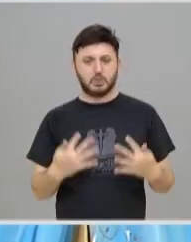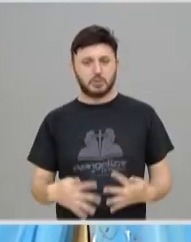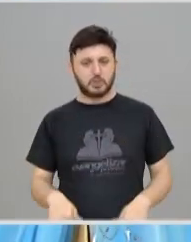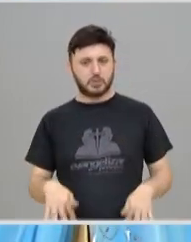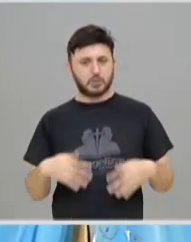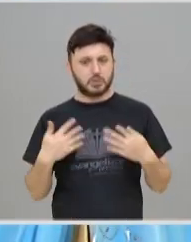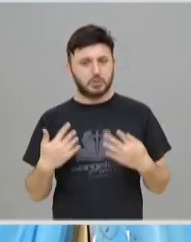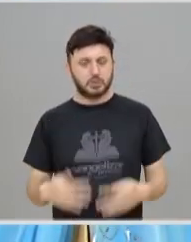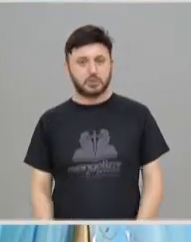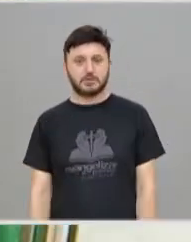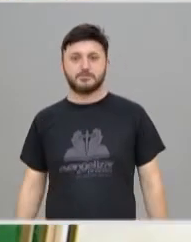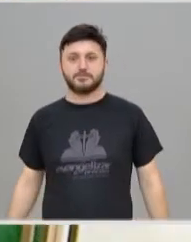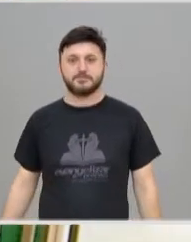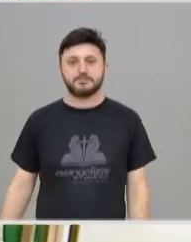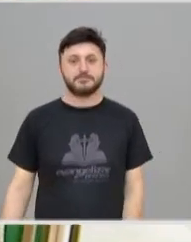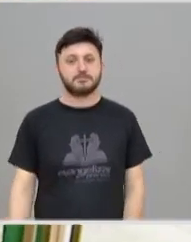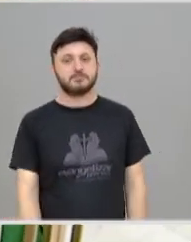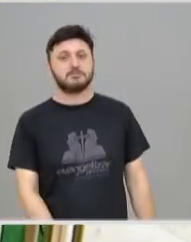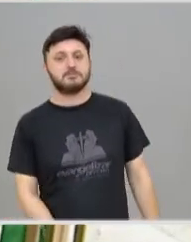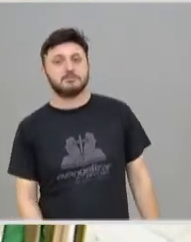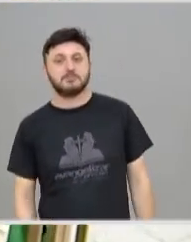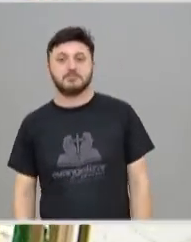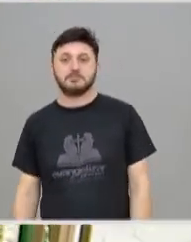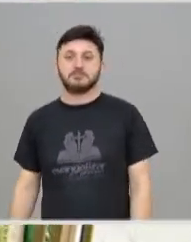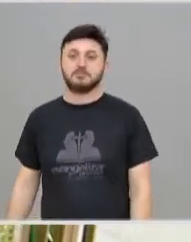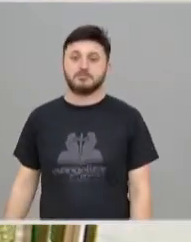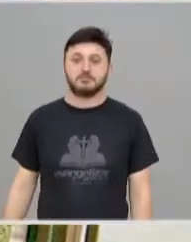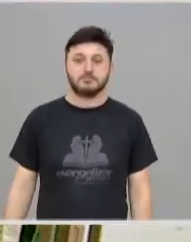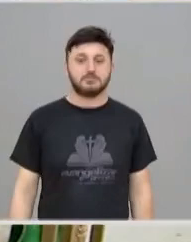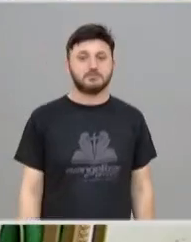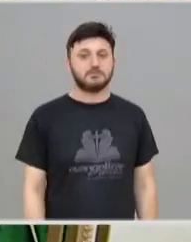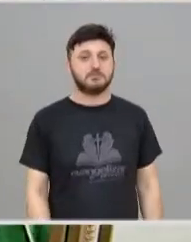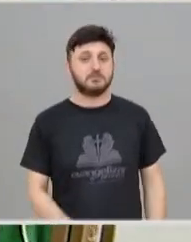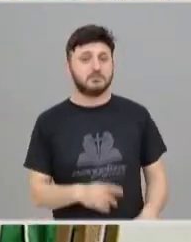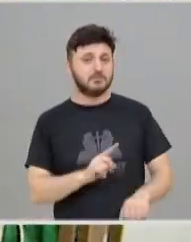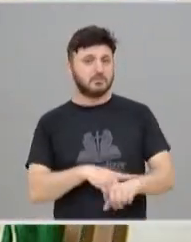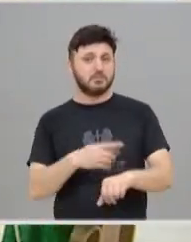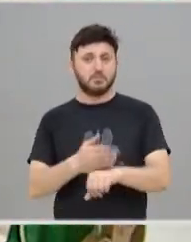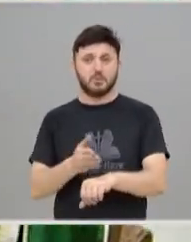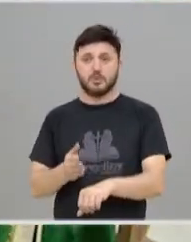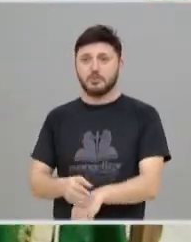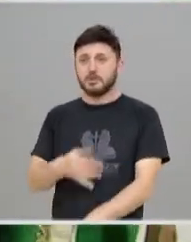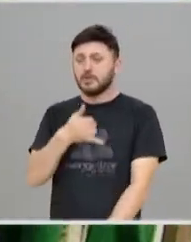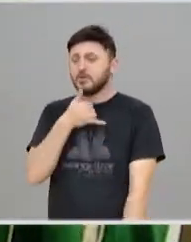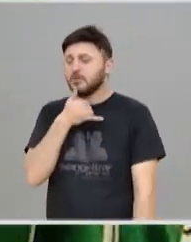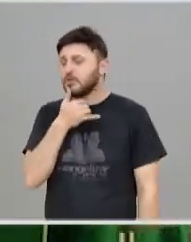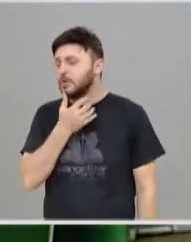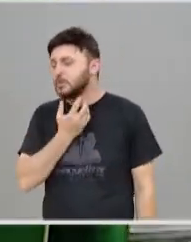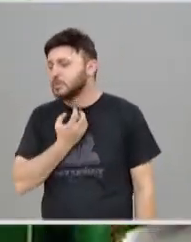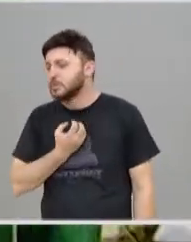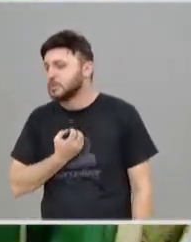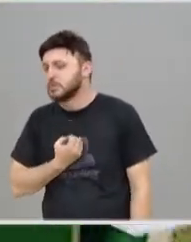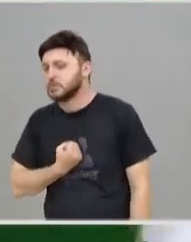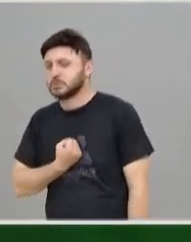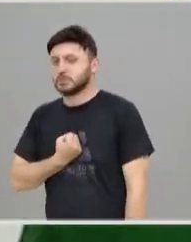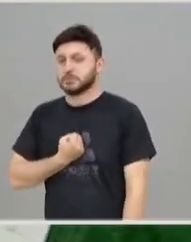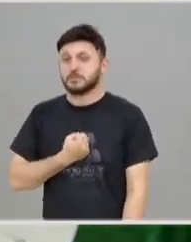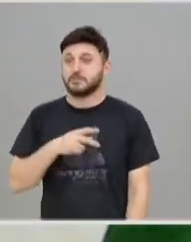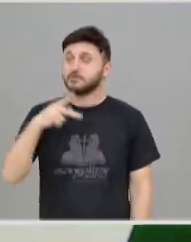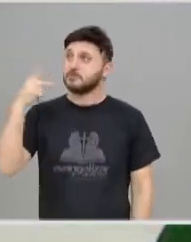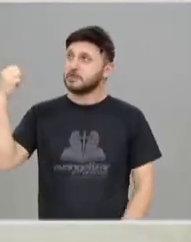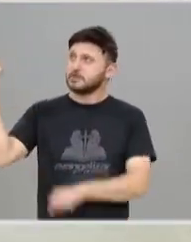sofrer, e no pranto suor dos momentos amargos e tristes, pelos pais, vossa